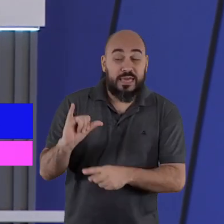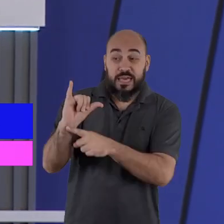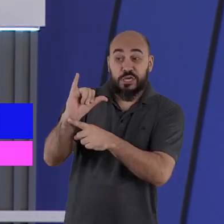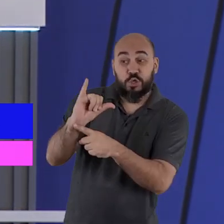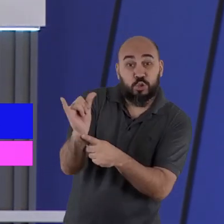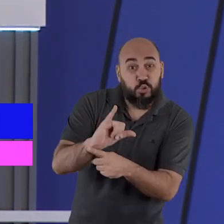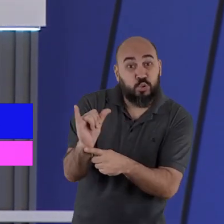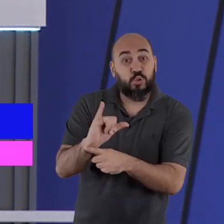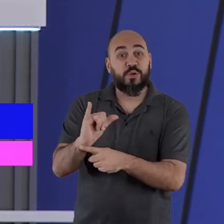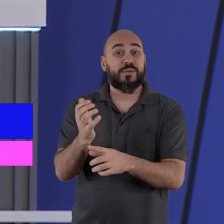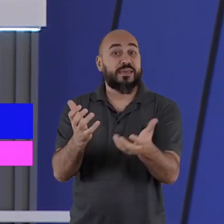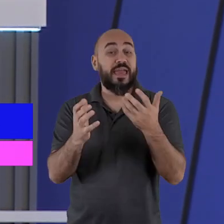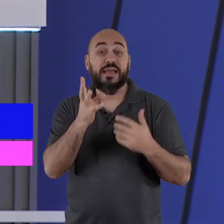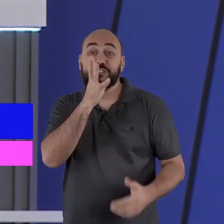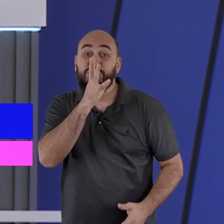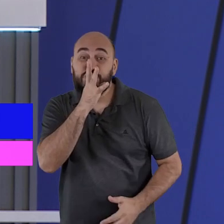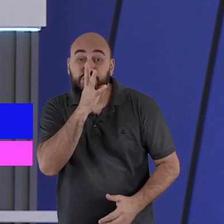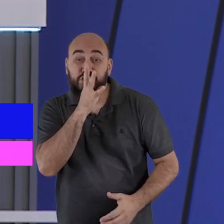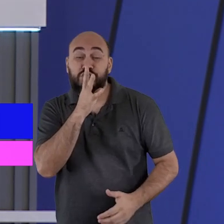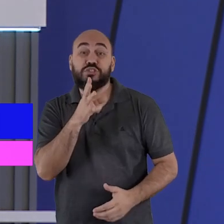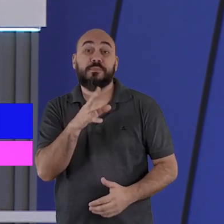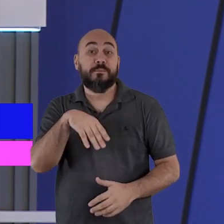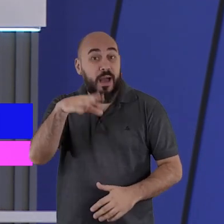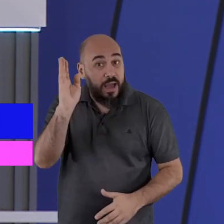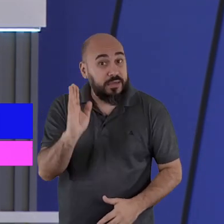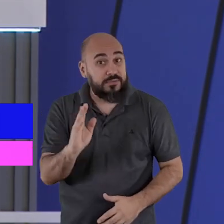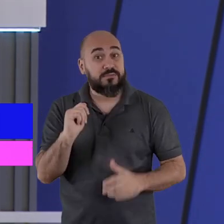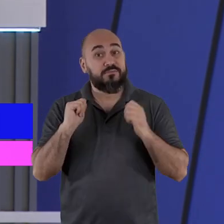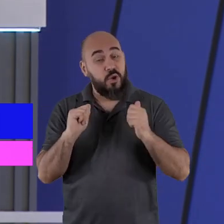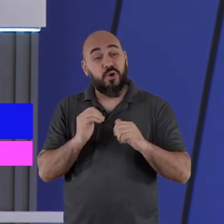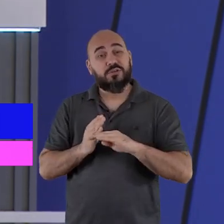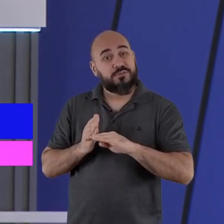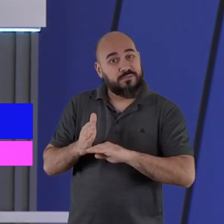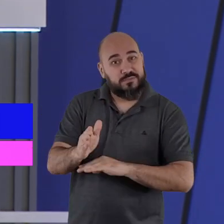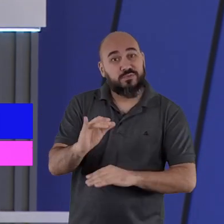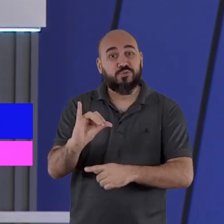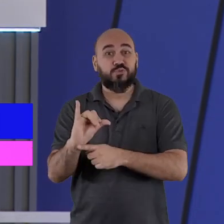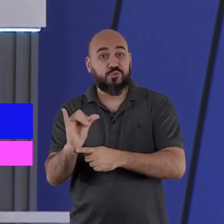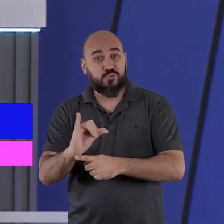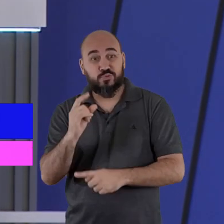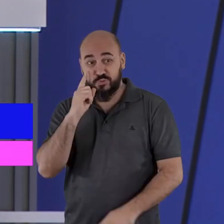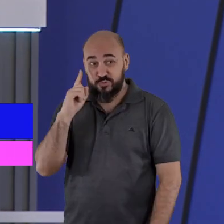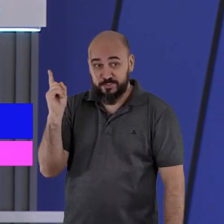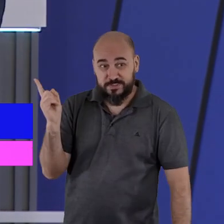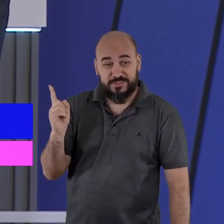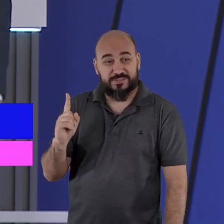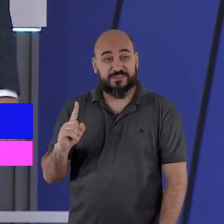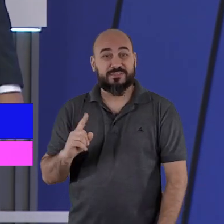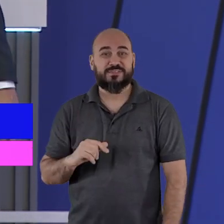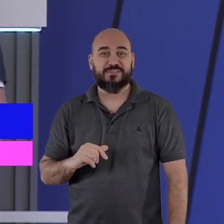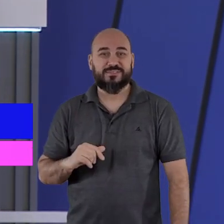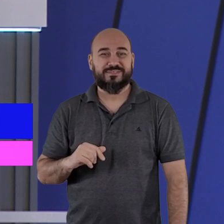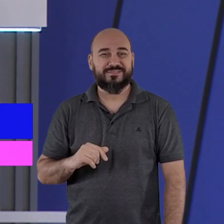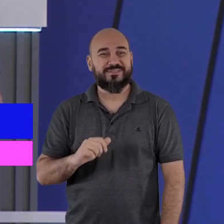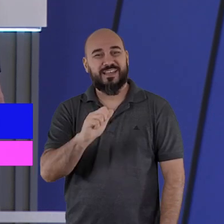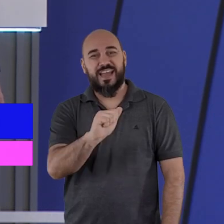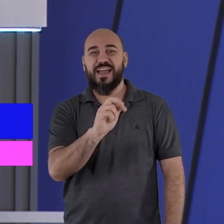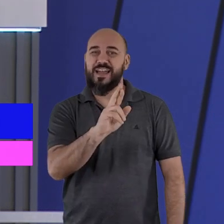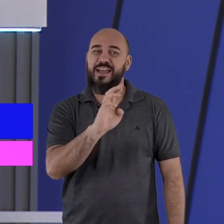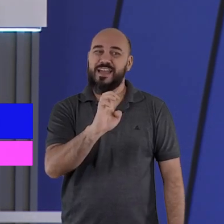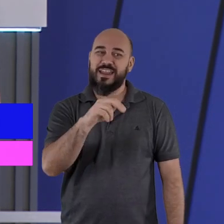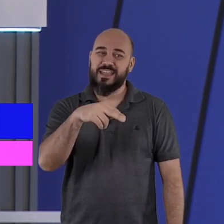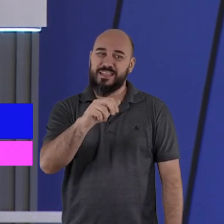inscreveu no nosso canal no YouTube, está aí o meu convite. O nome do canal é Arena do Futuro